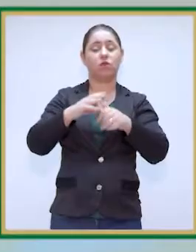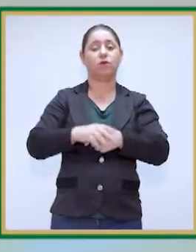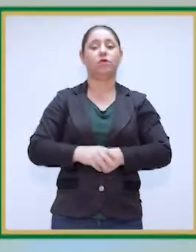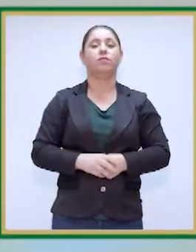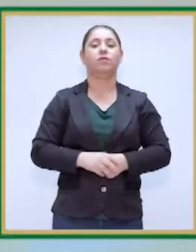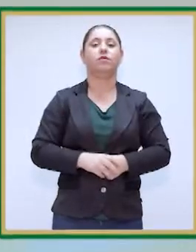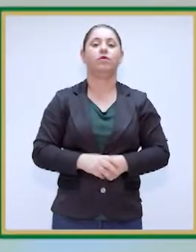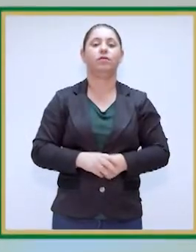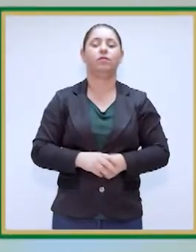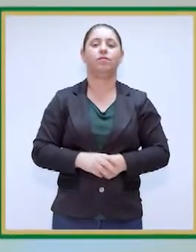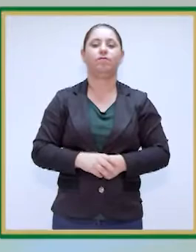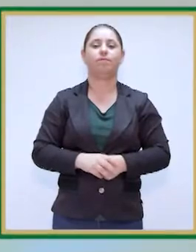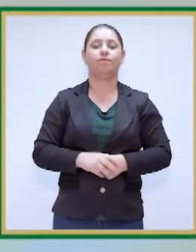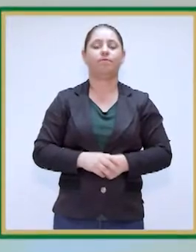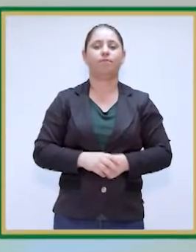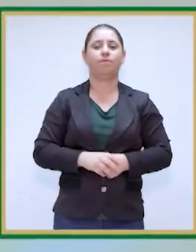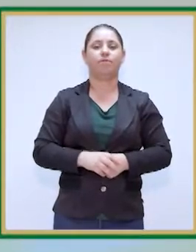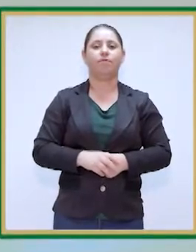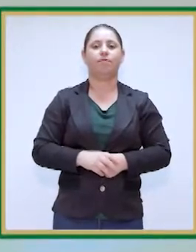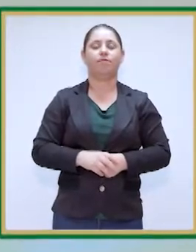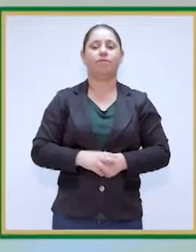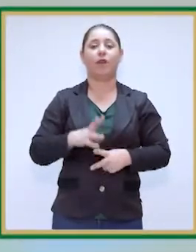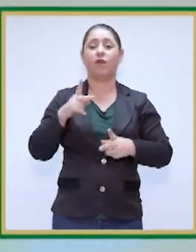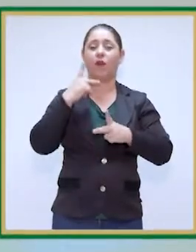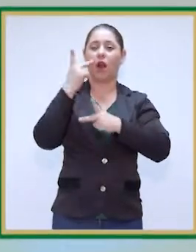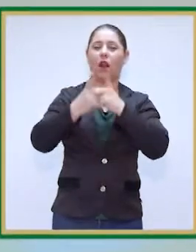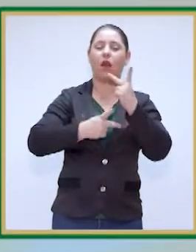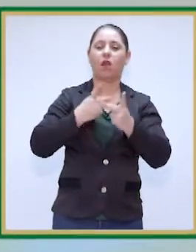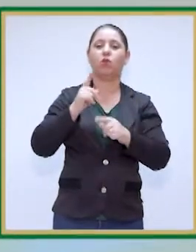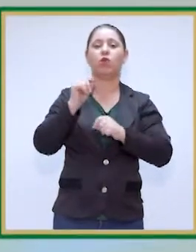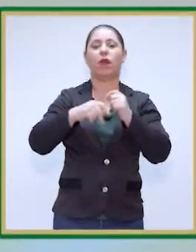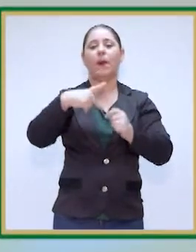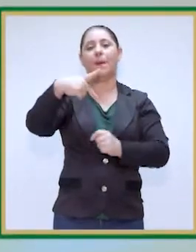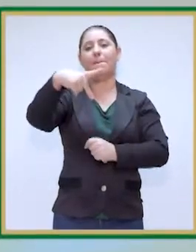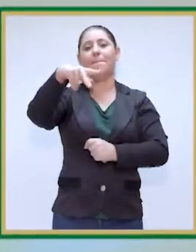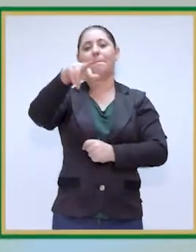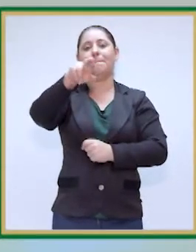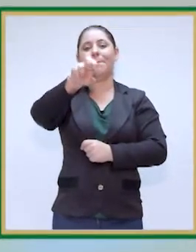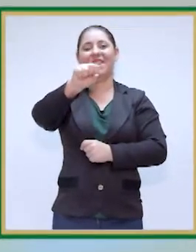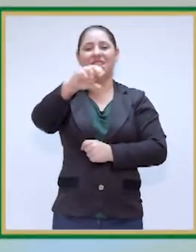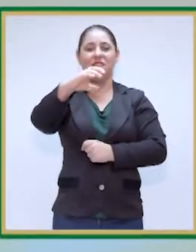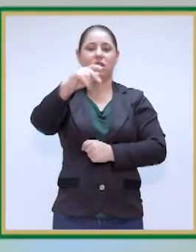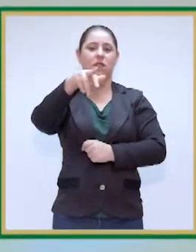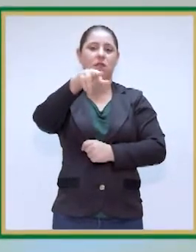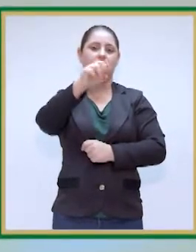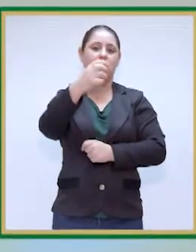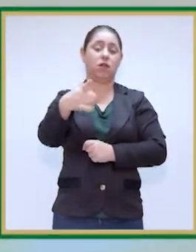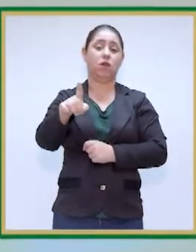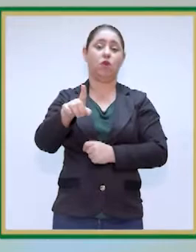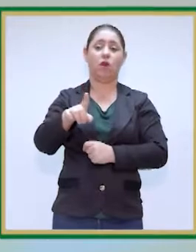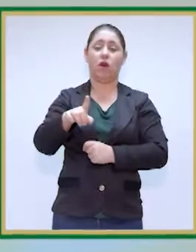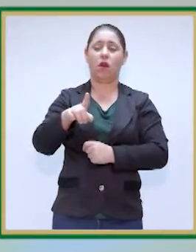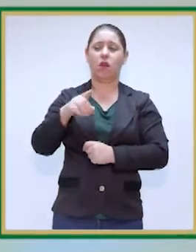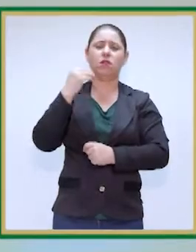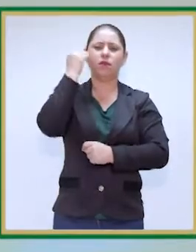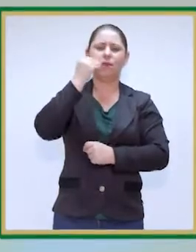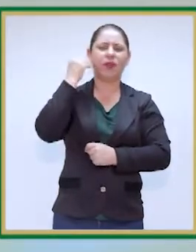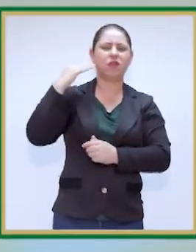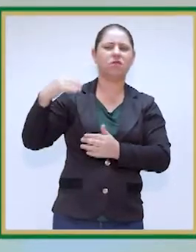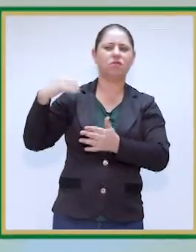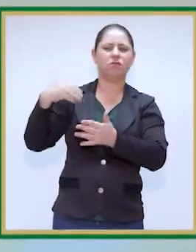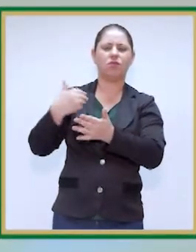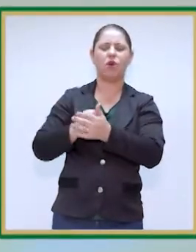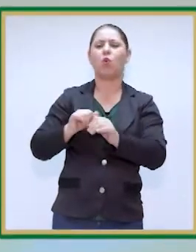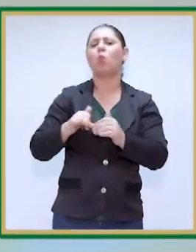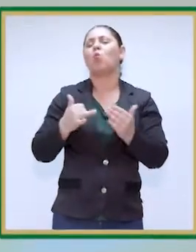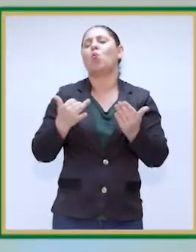virtual. Bom, falando ali da prescrição, né, um dos exemplos, né, pela sua vasta experiência na área,